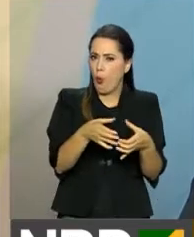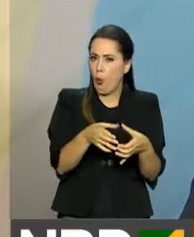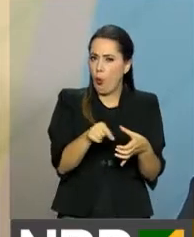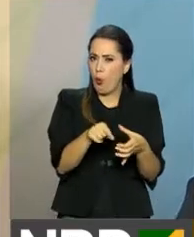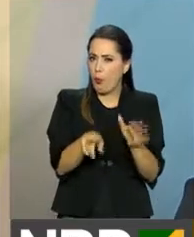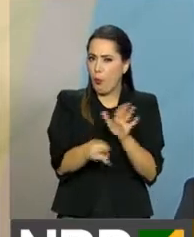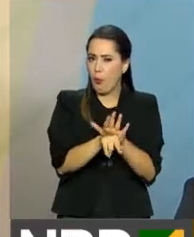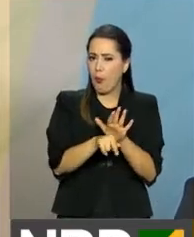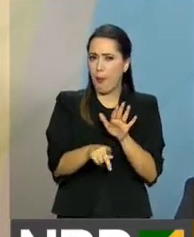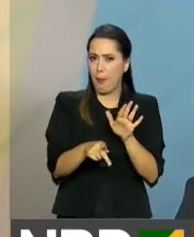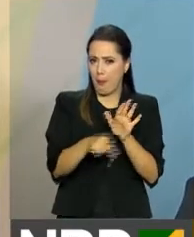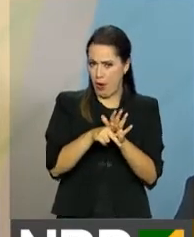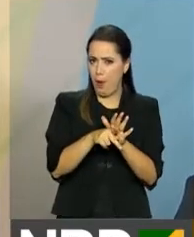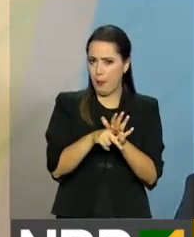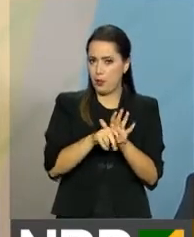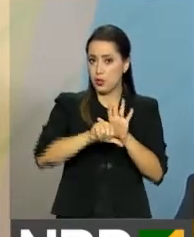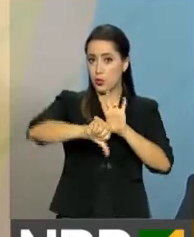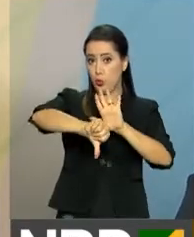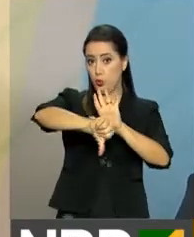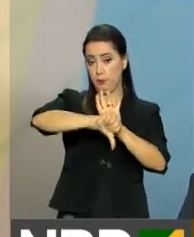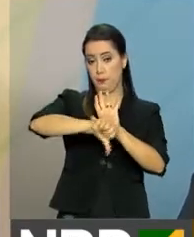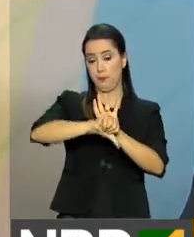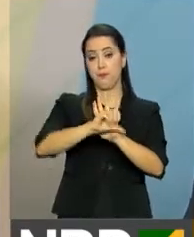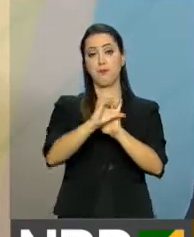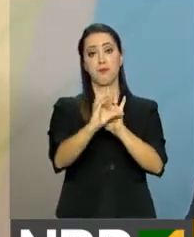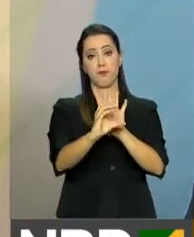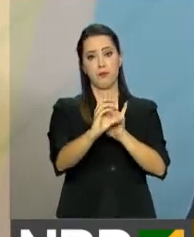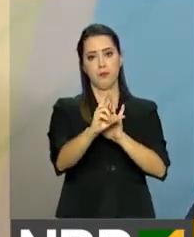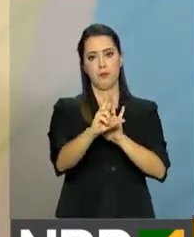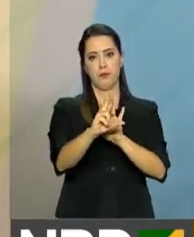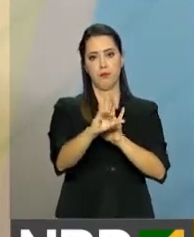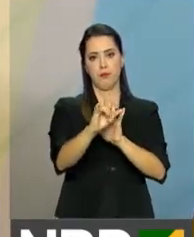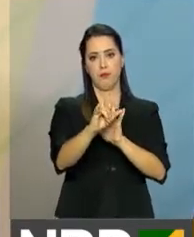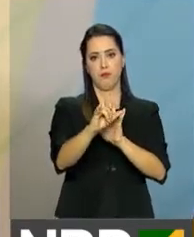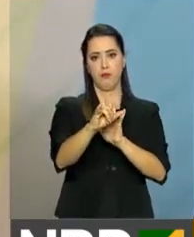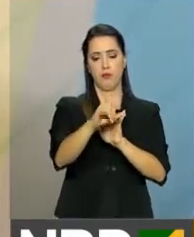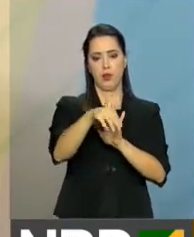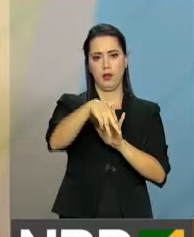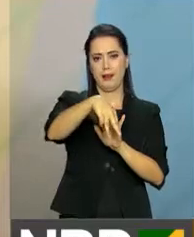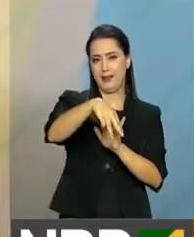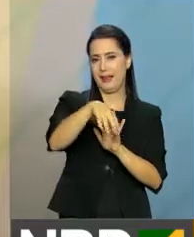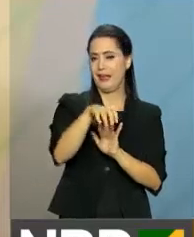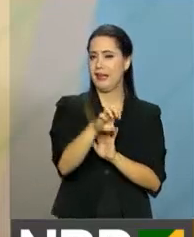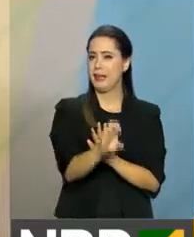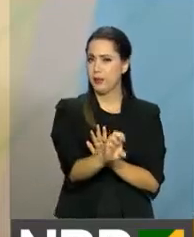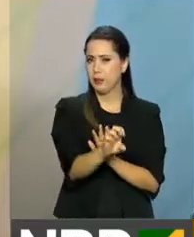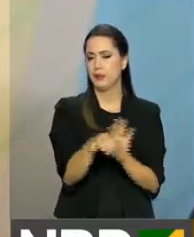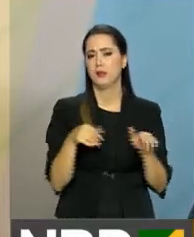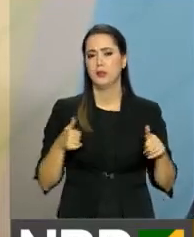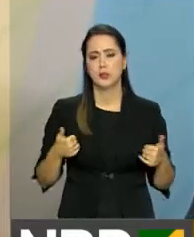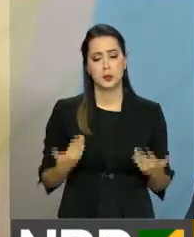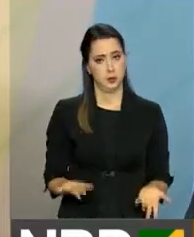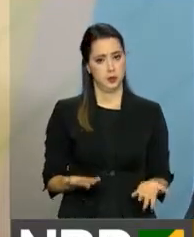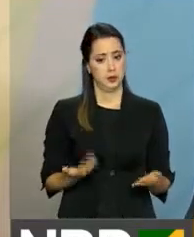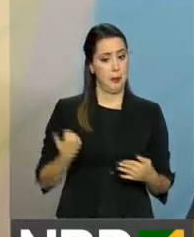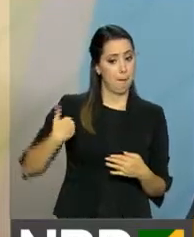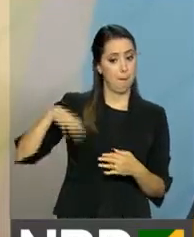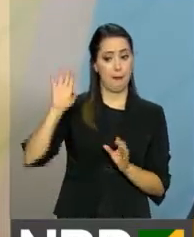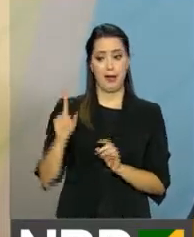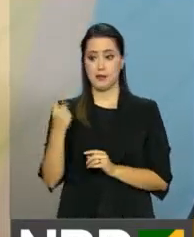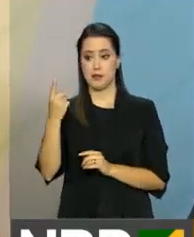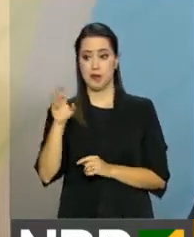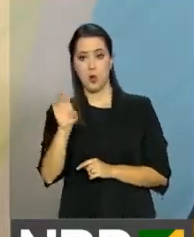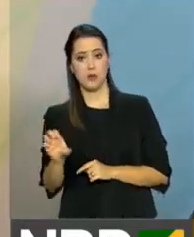na verdade as fronteiras dos estados e sobrou pra passar as fronteiras dos estados ele se tornou